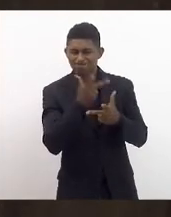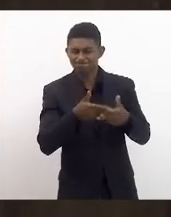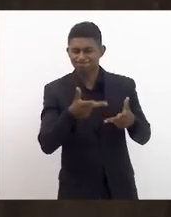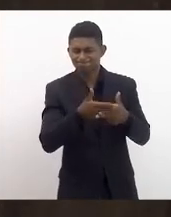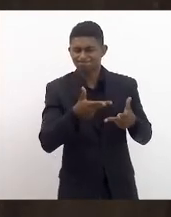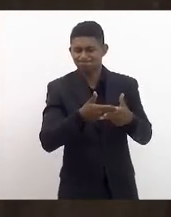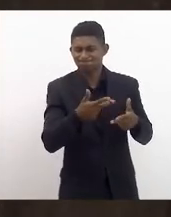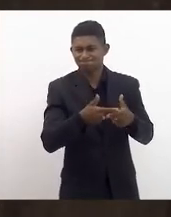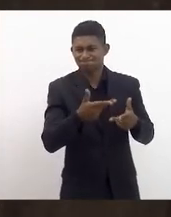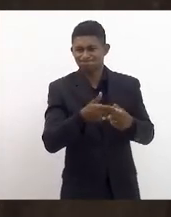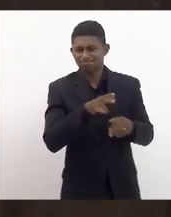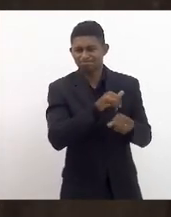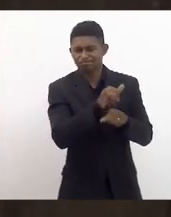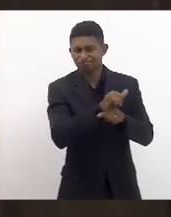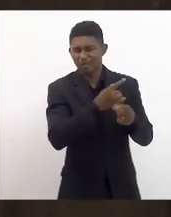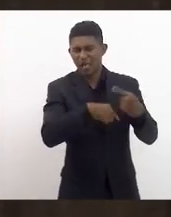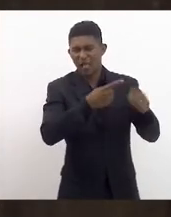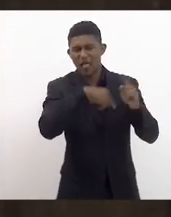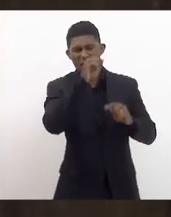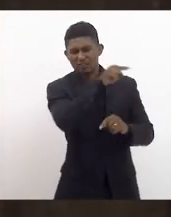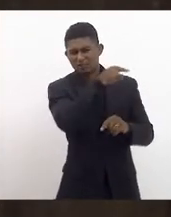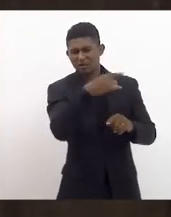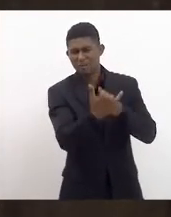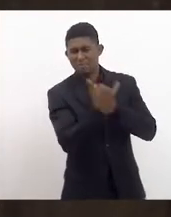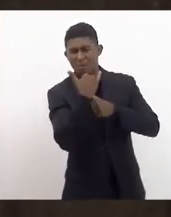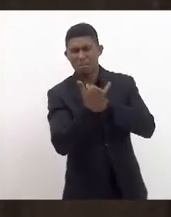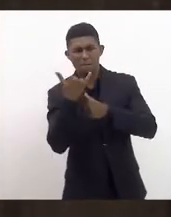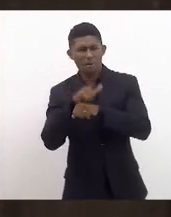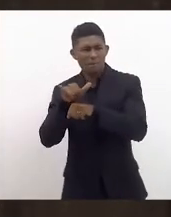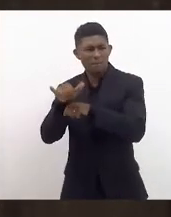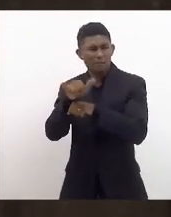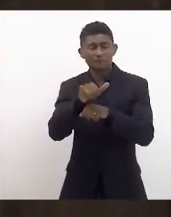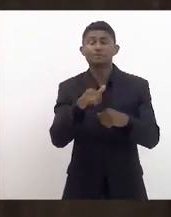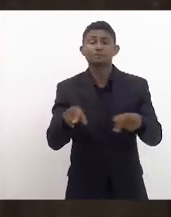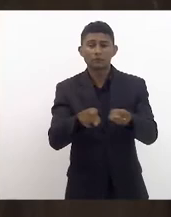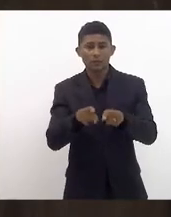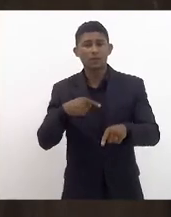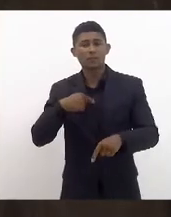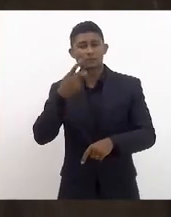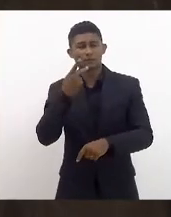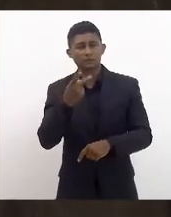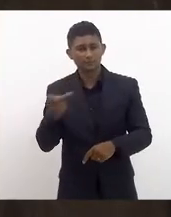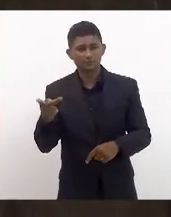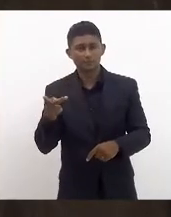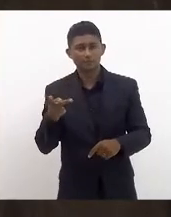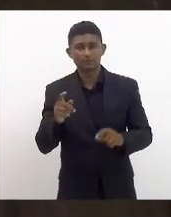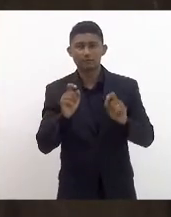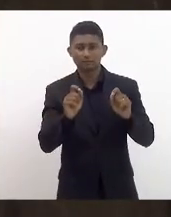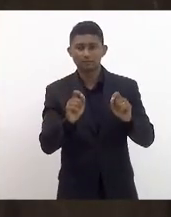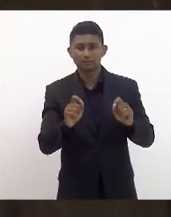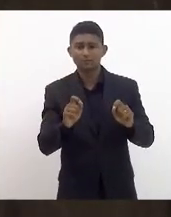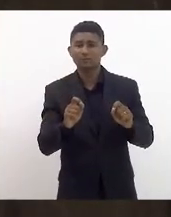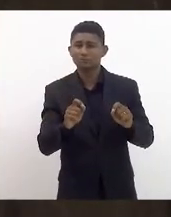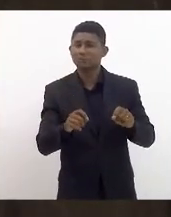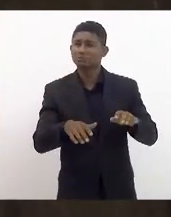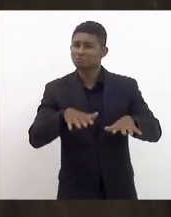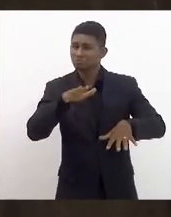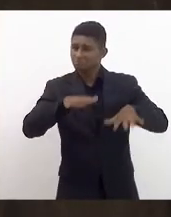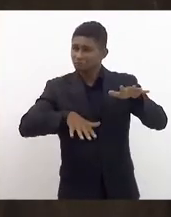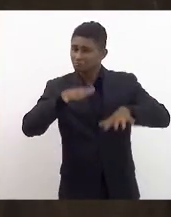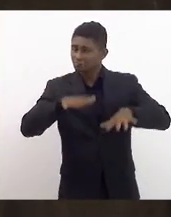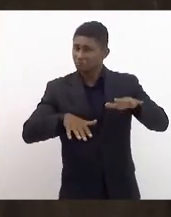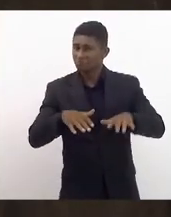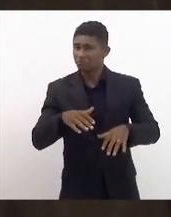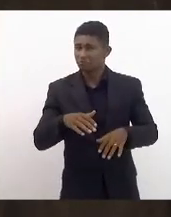Excelência desconfiava intuitivamente que podia ter uma superestimativa de